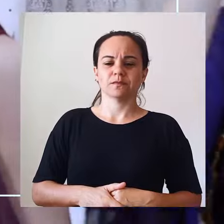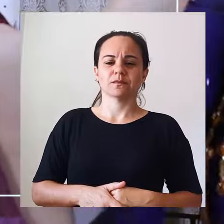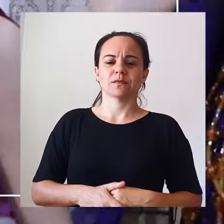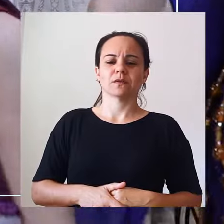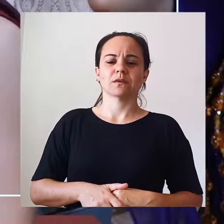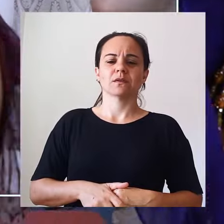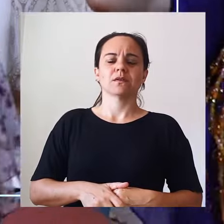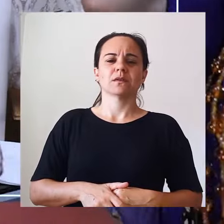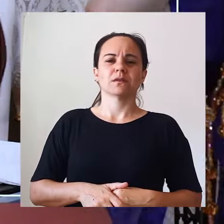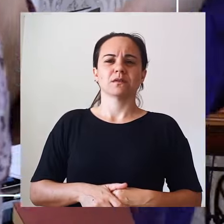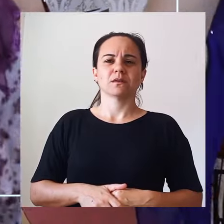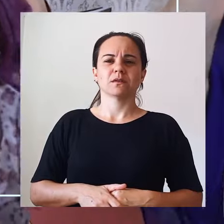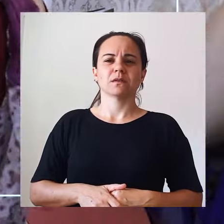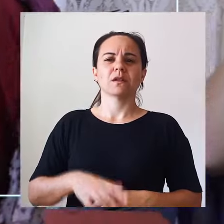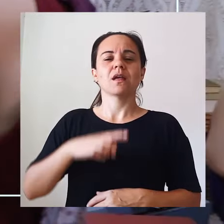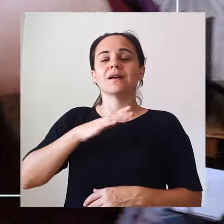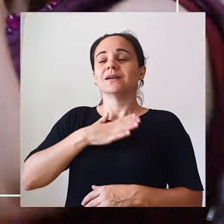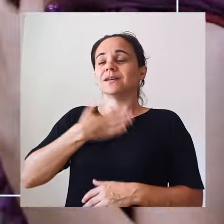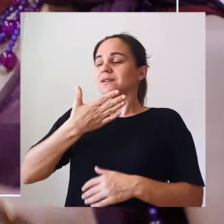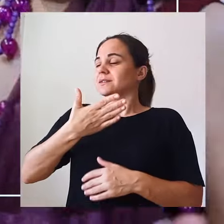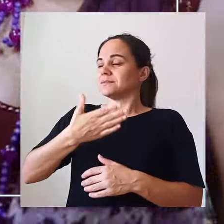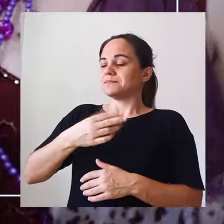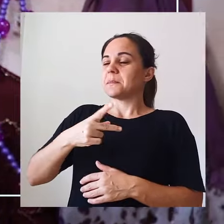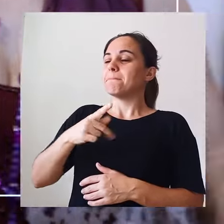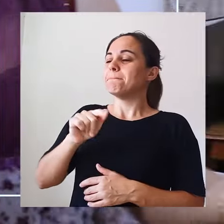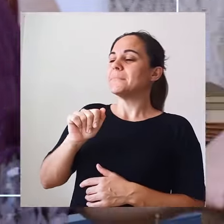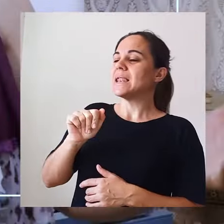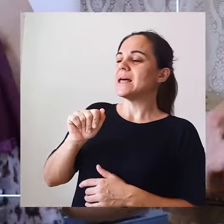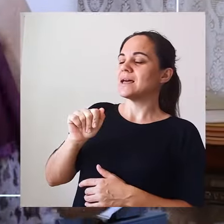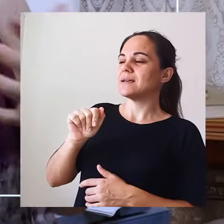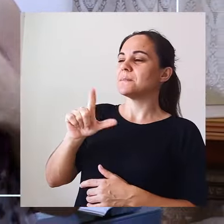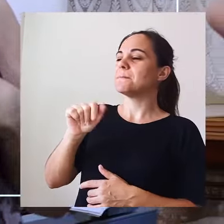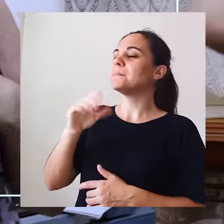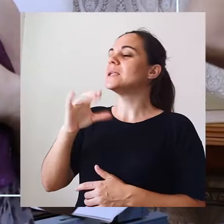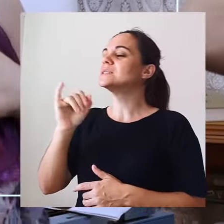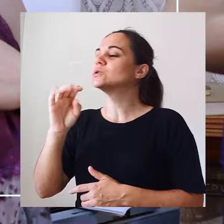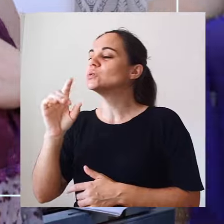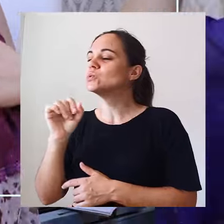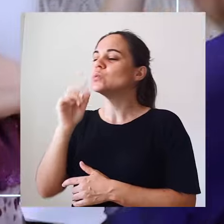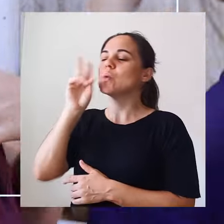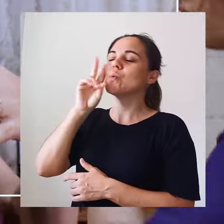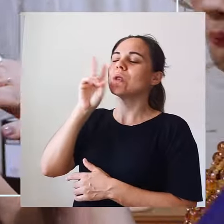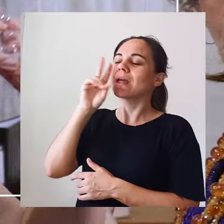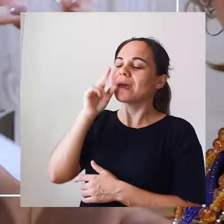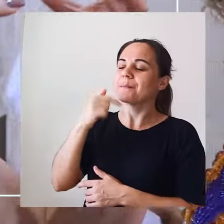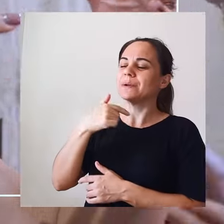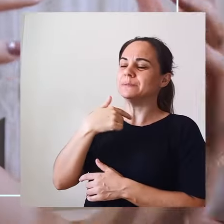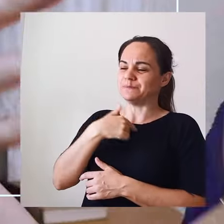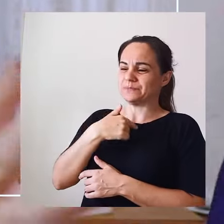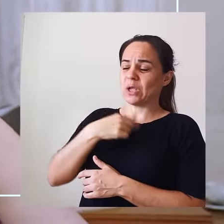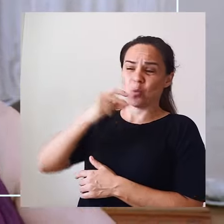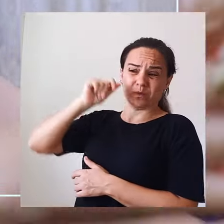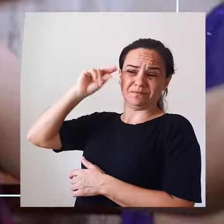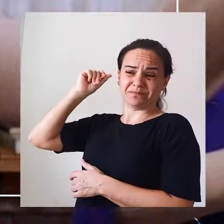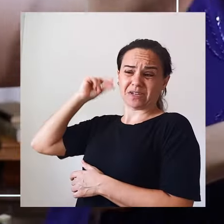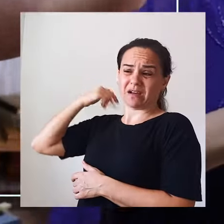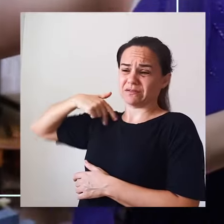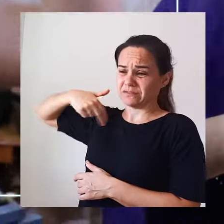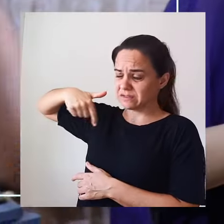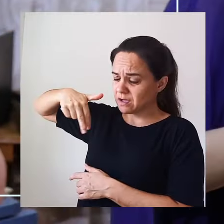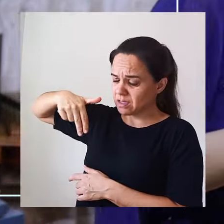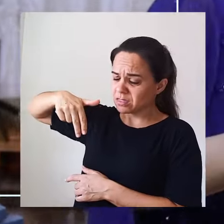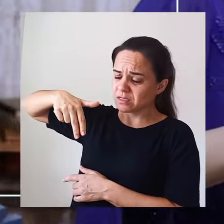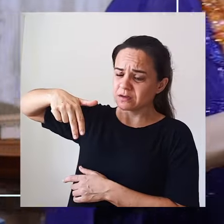Ai, Plácido. Tu te lembras quando eu estava